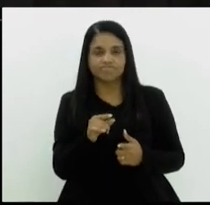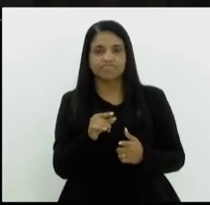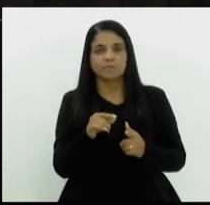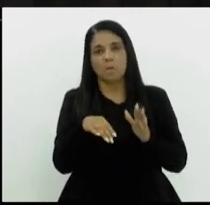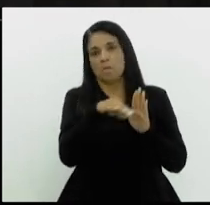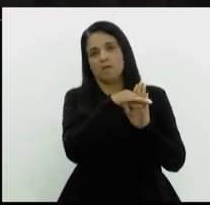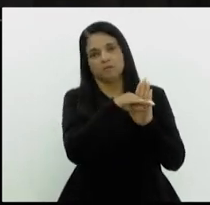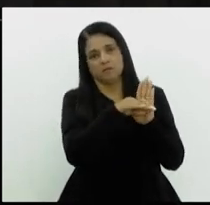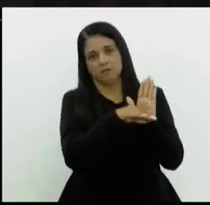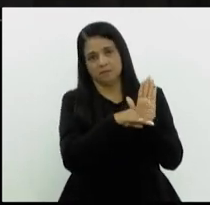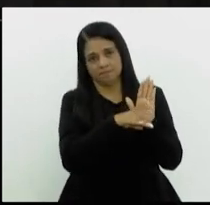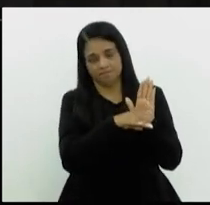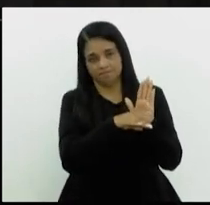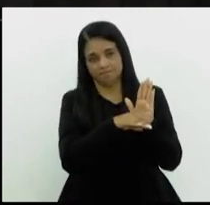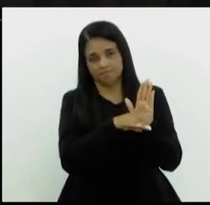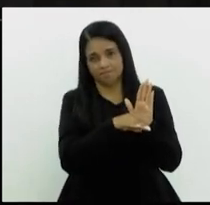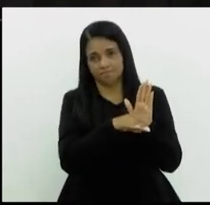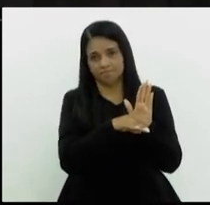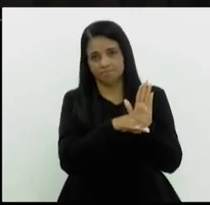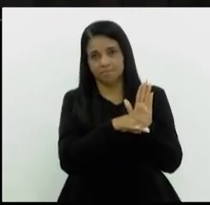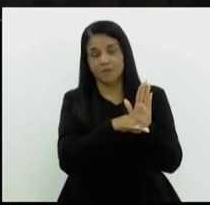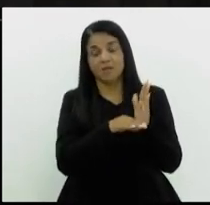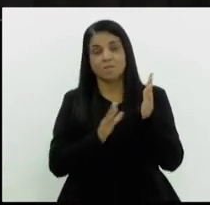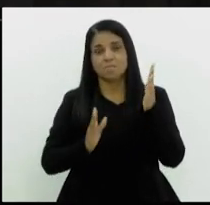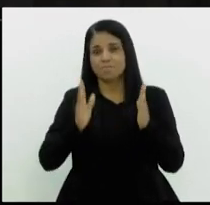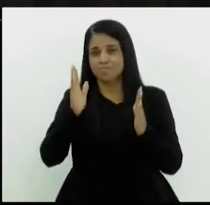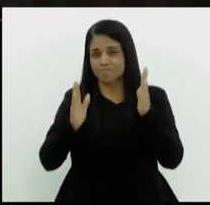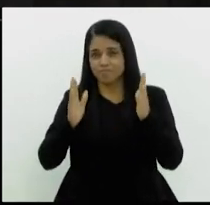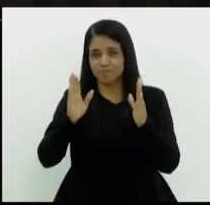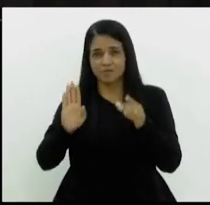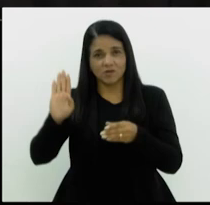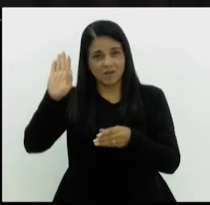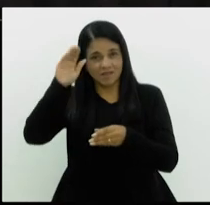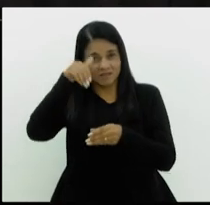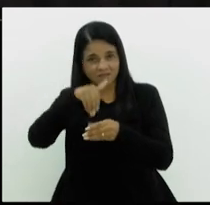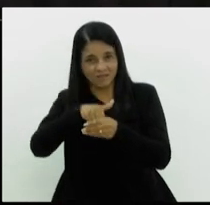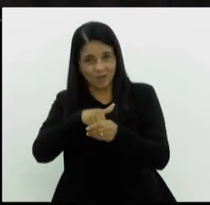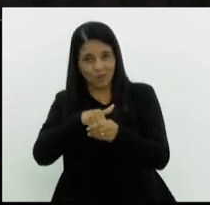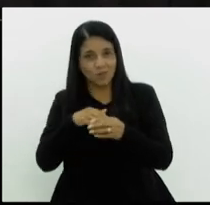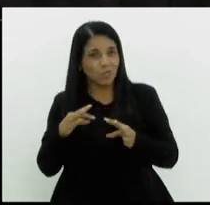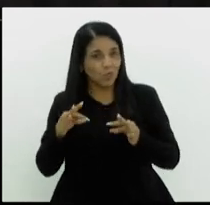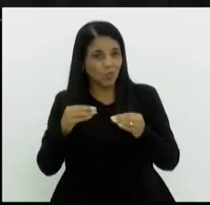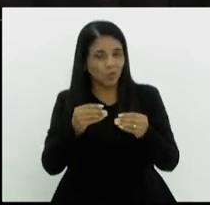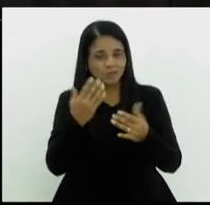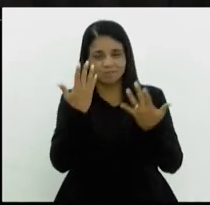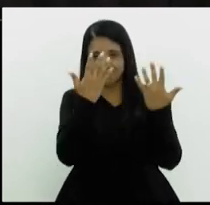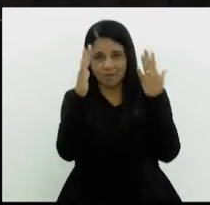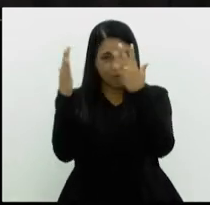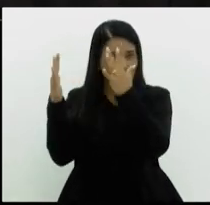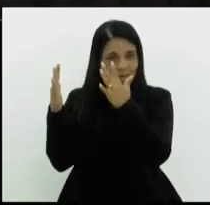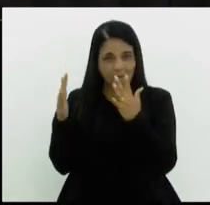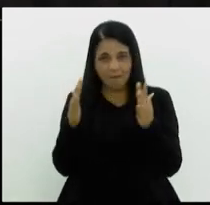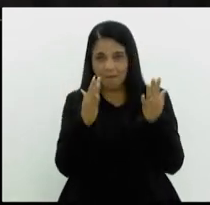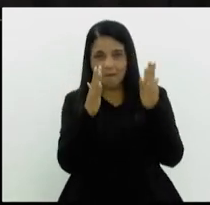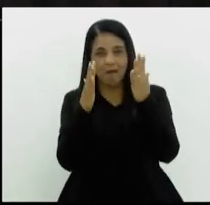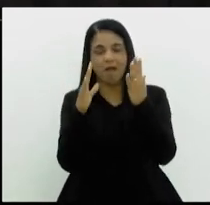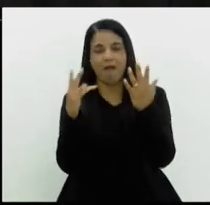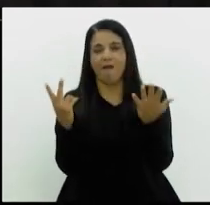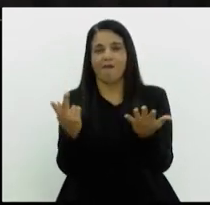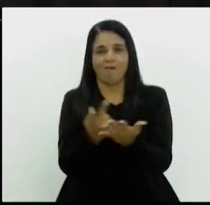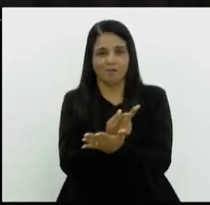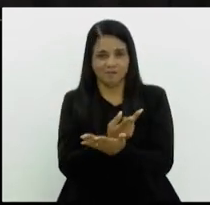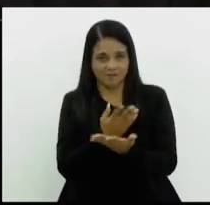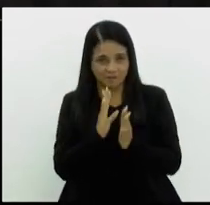pautar, visto que era período eleitoral e todo mundo aplaudia o que estava acontecendo, sem